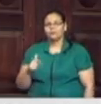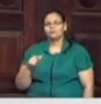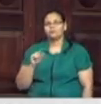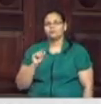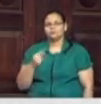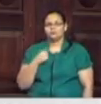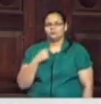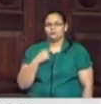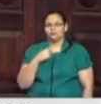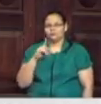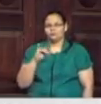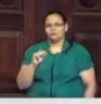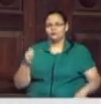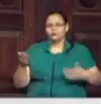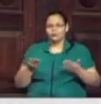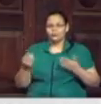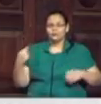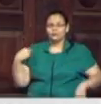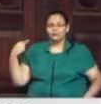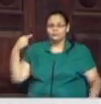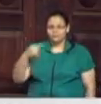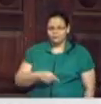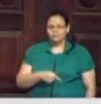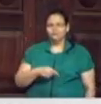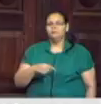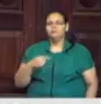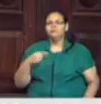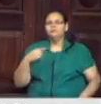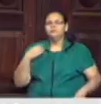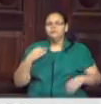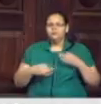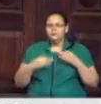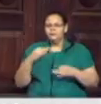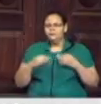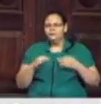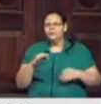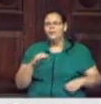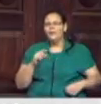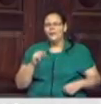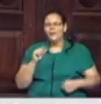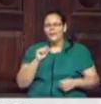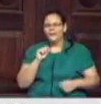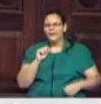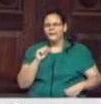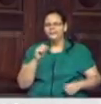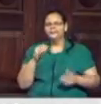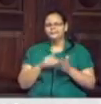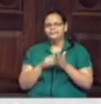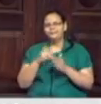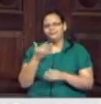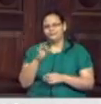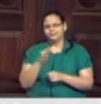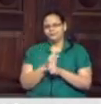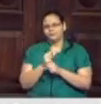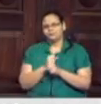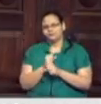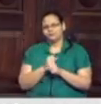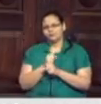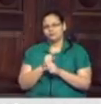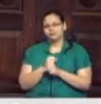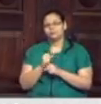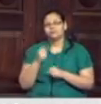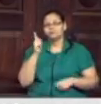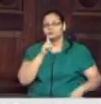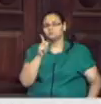eu no dia de hoje estive no tribunal para pegar os últimos 10 anos e consegui ter o número de